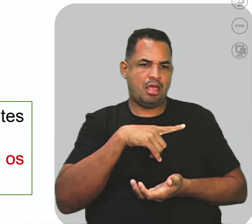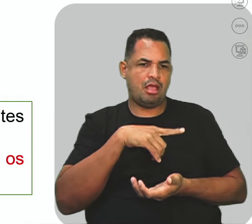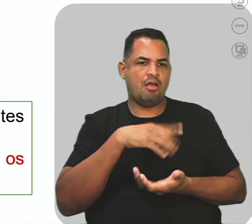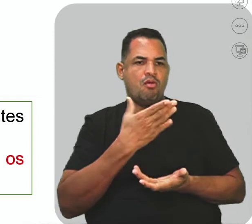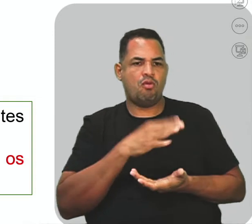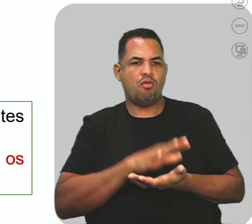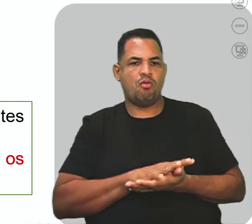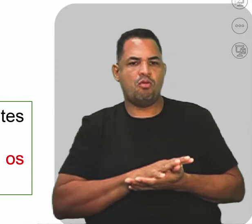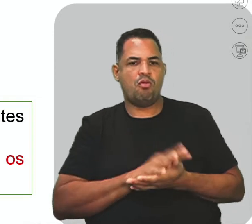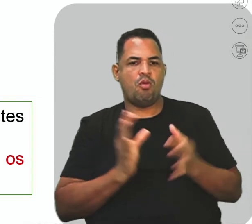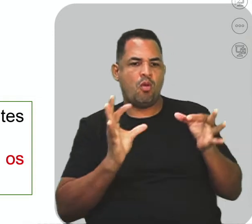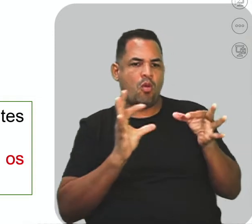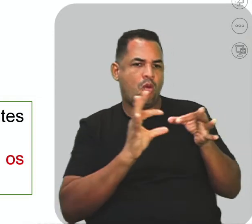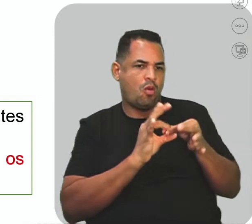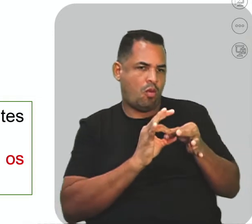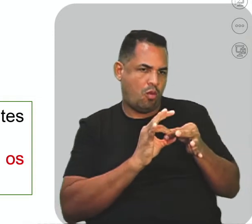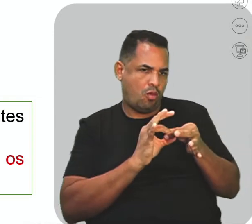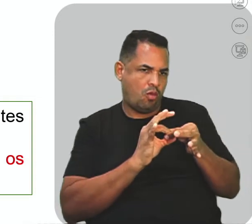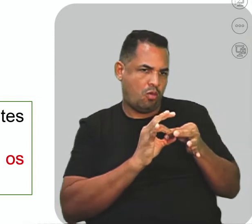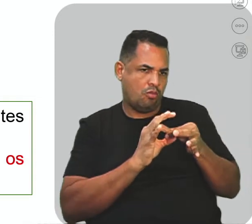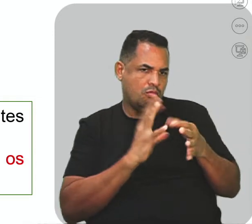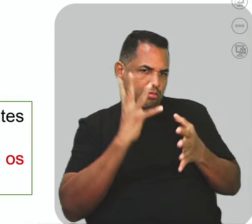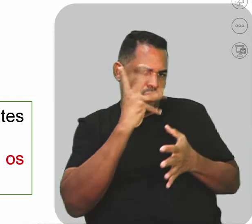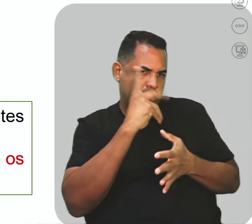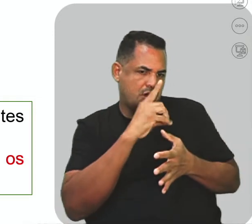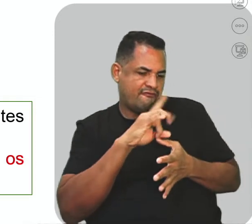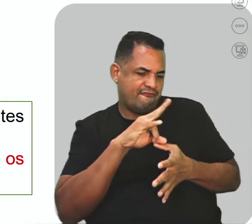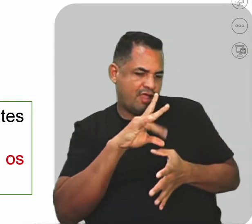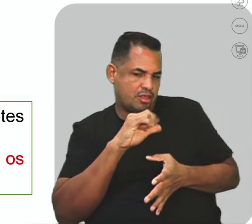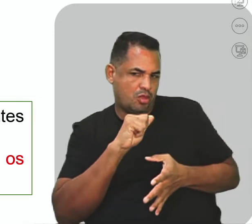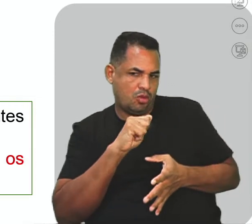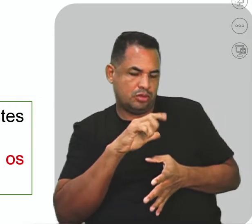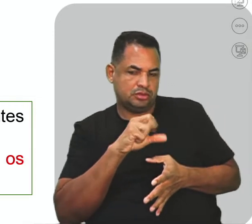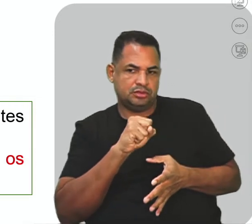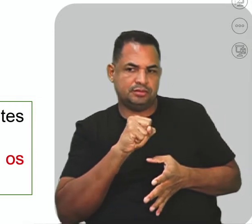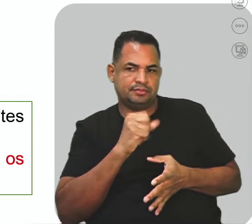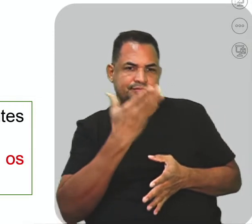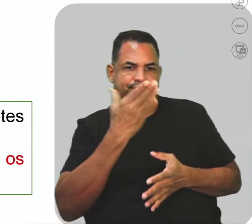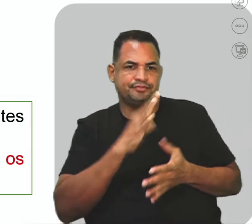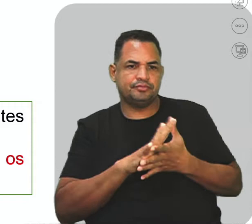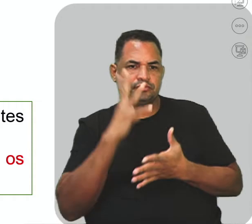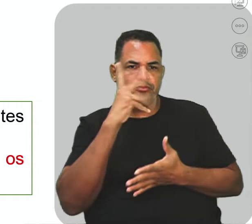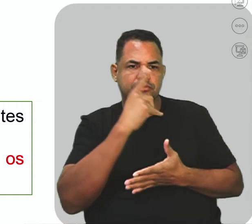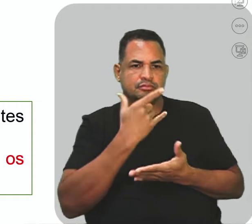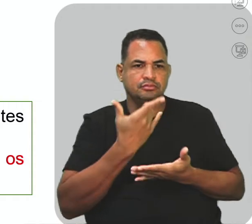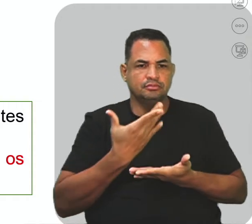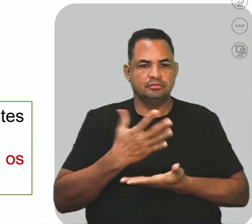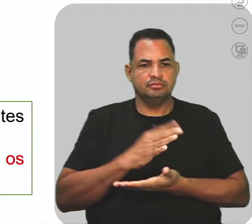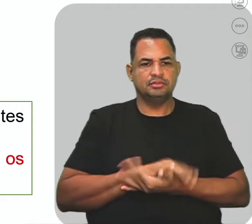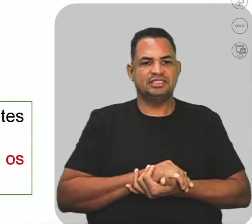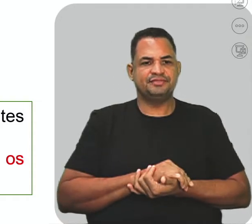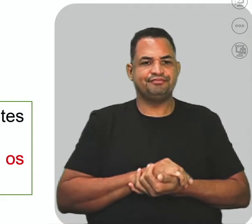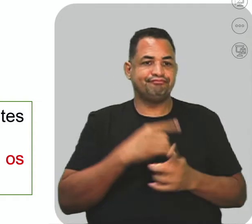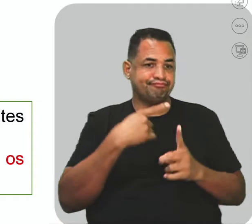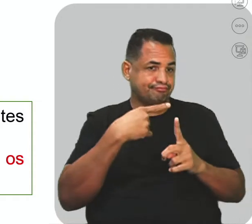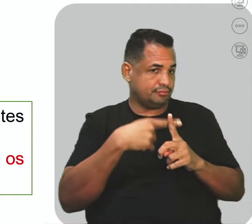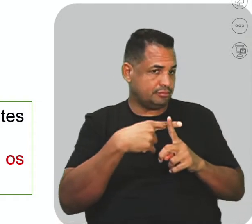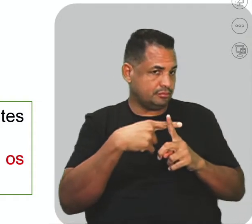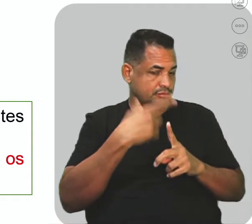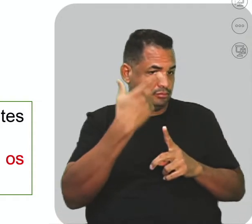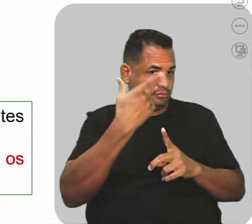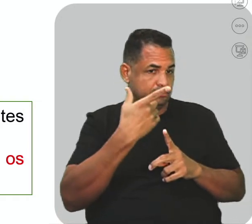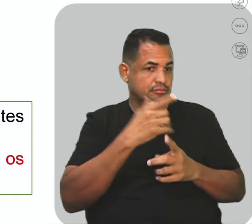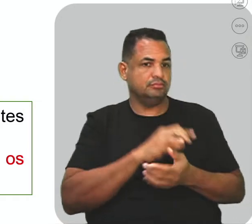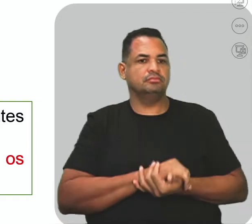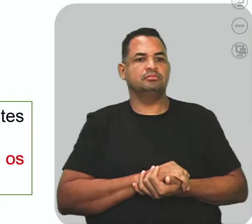né? Era linda e vaidosa. Essa conjunção é uma conjunção coordenada aditiva,